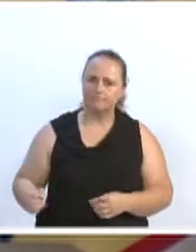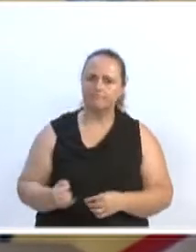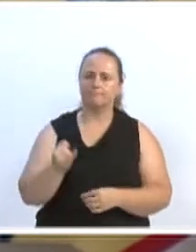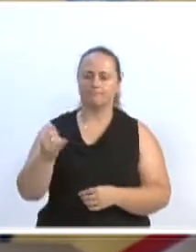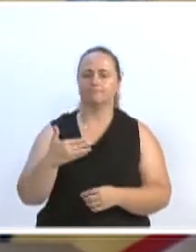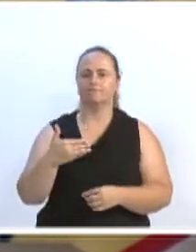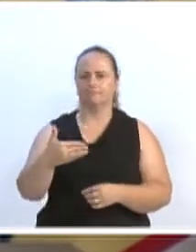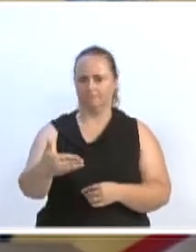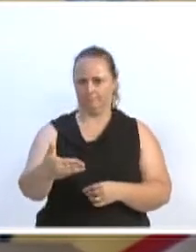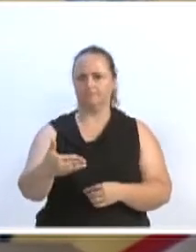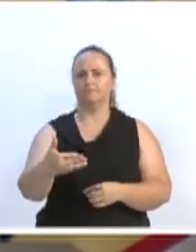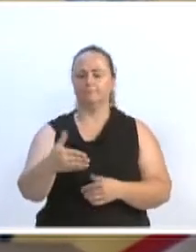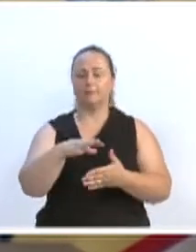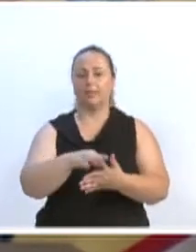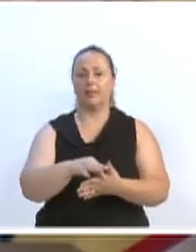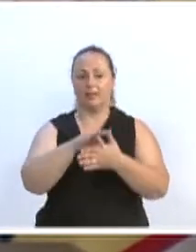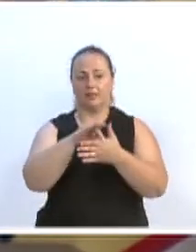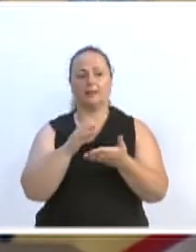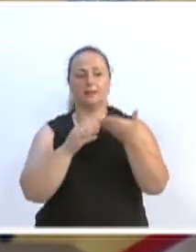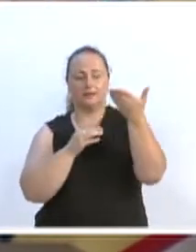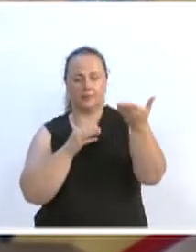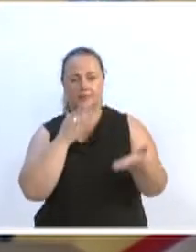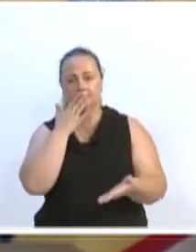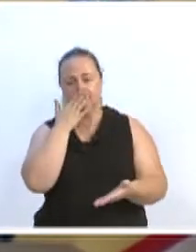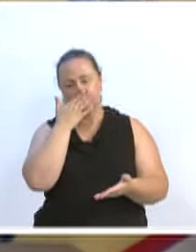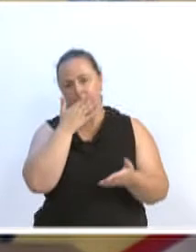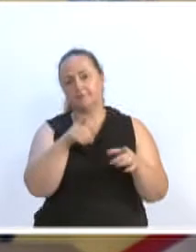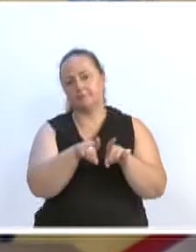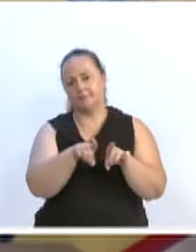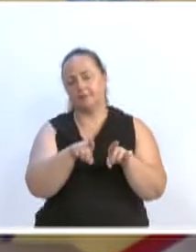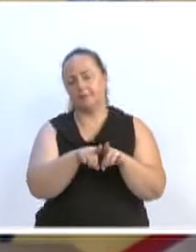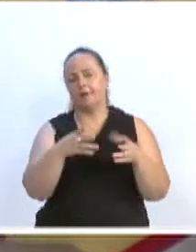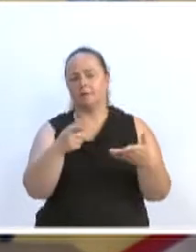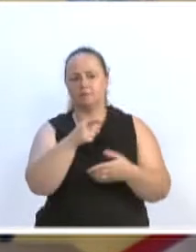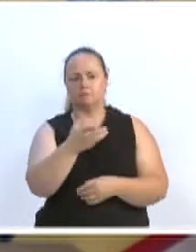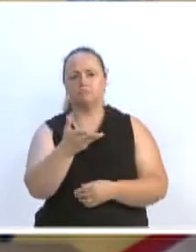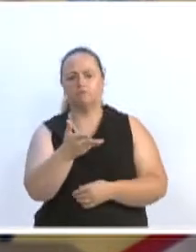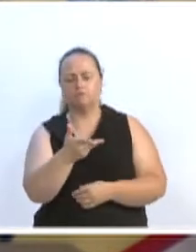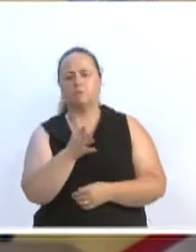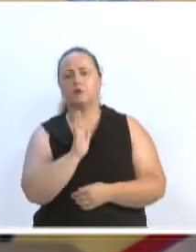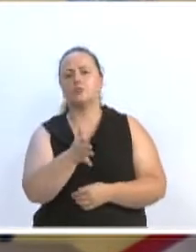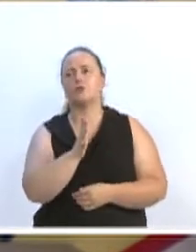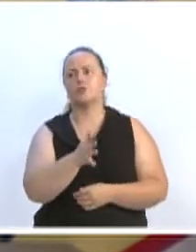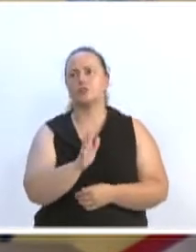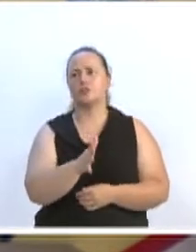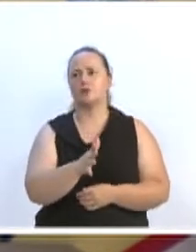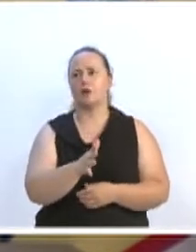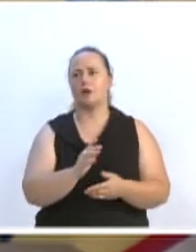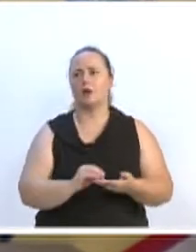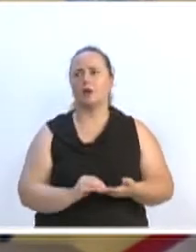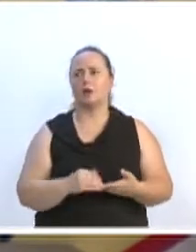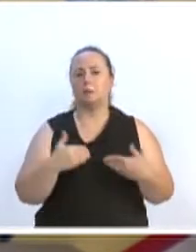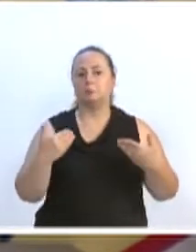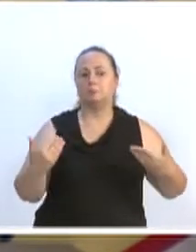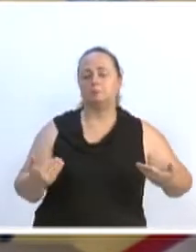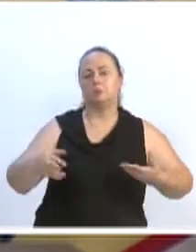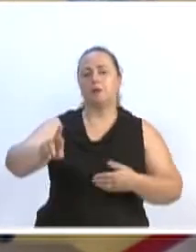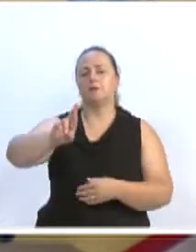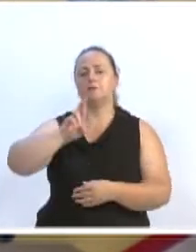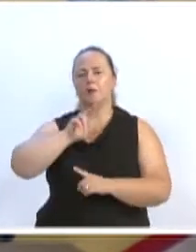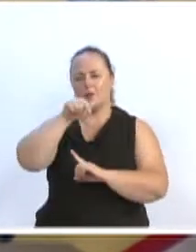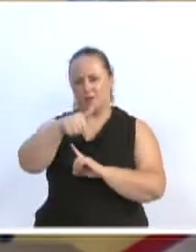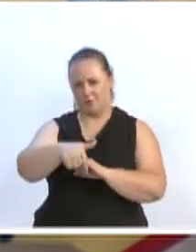do governo já conversei com voz e nem se vossa excelência na agilidade na princesa que tem já deve ter uma pra poder mudar depois uma resposta